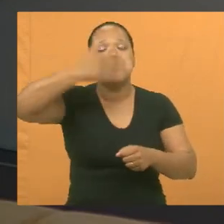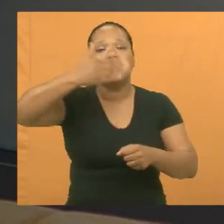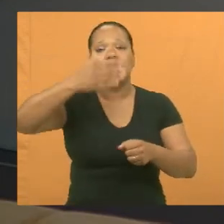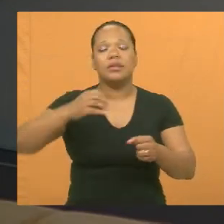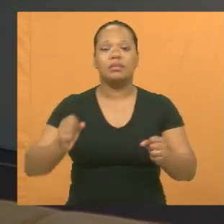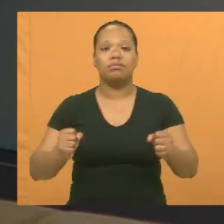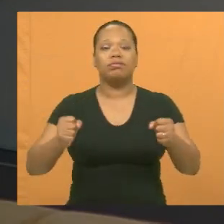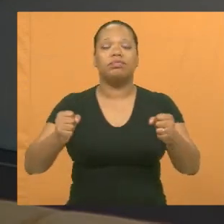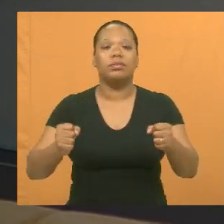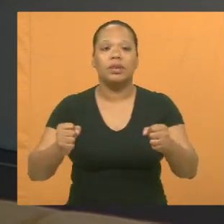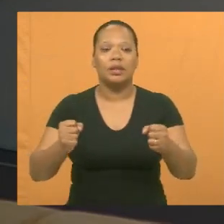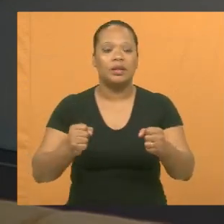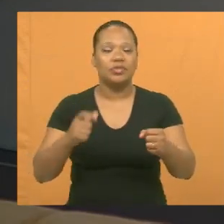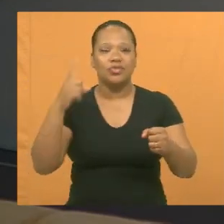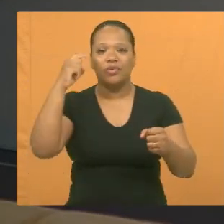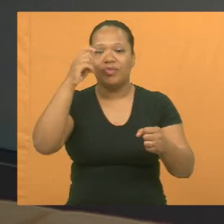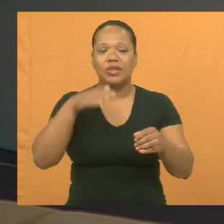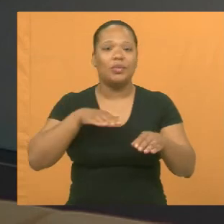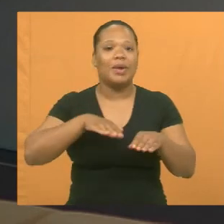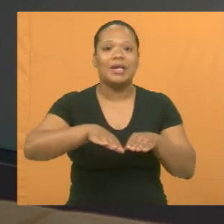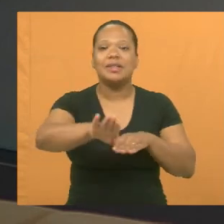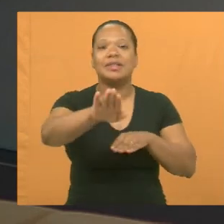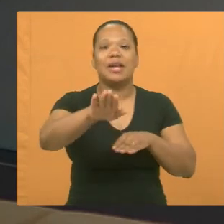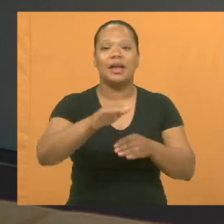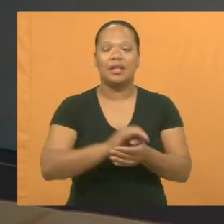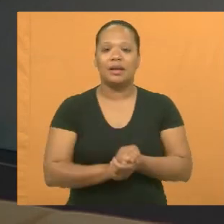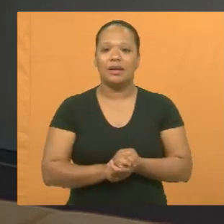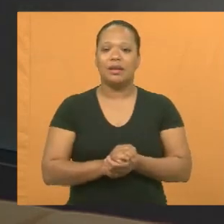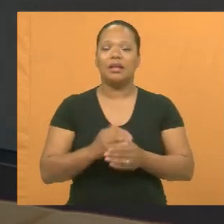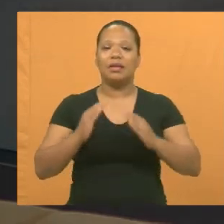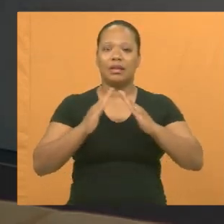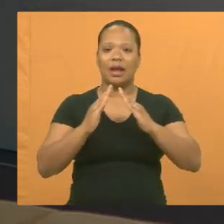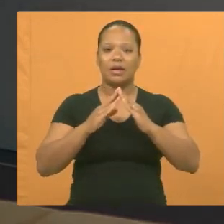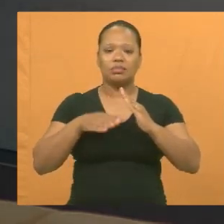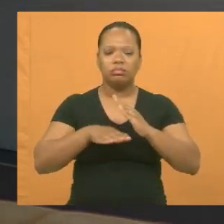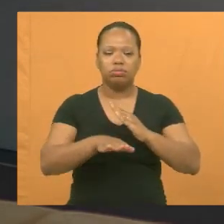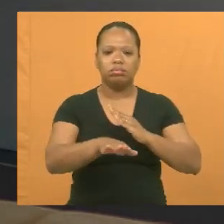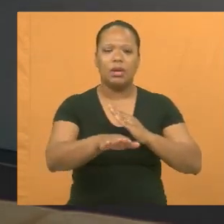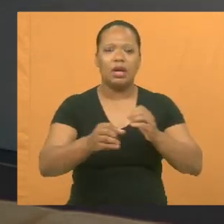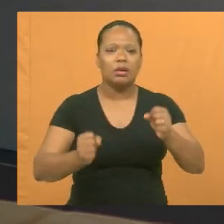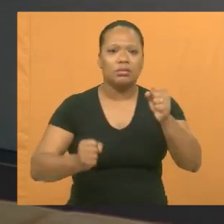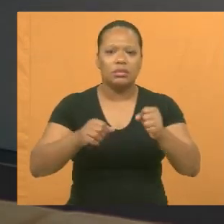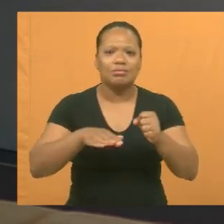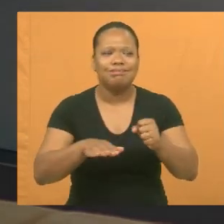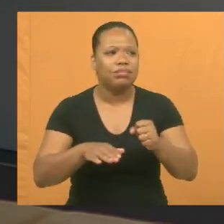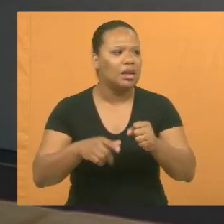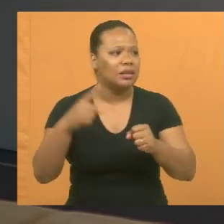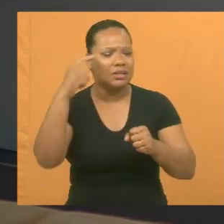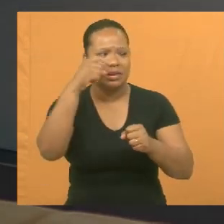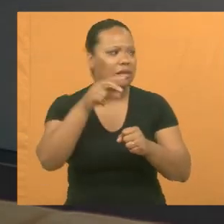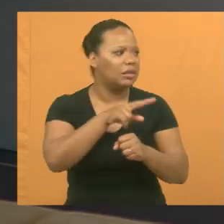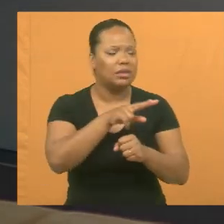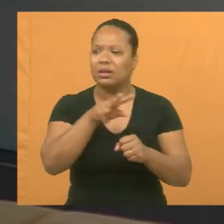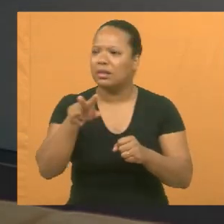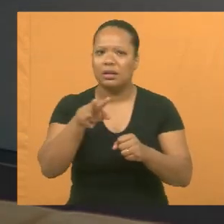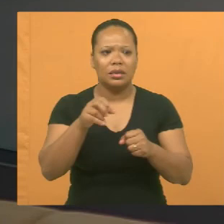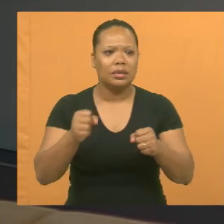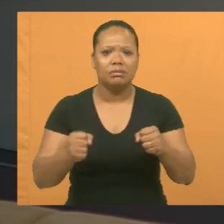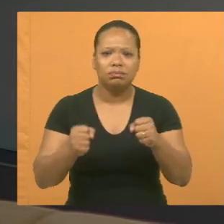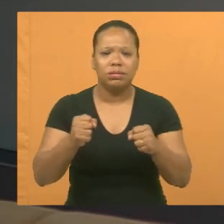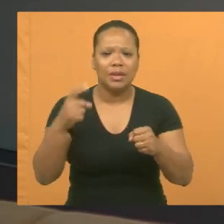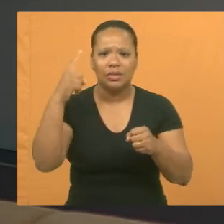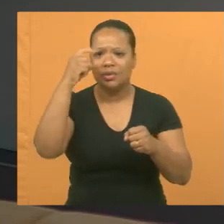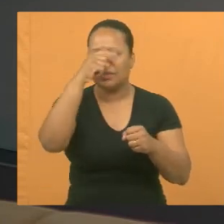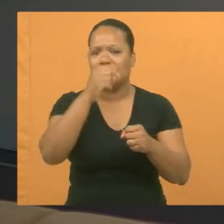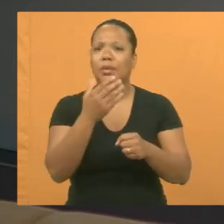daquele condomínio ficam reféns sem poder sair das suas próprias residências ali. Então a gente também já fez esse pedido, né? A gente espera que a mobilidade urbana o